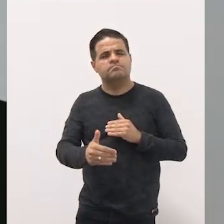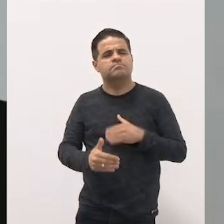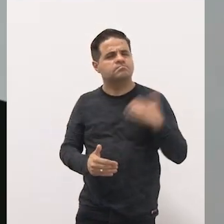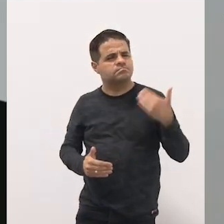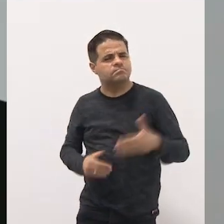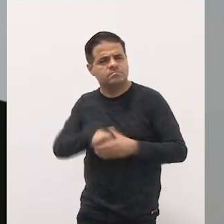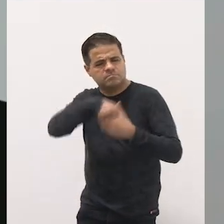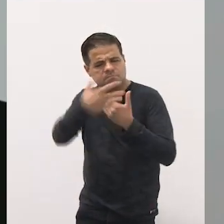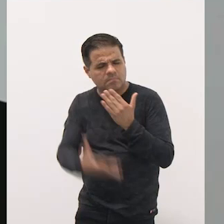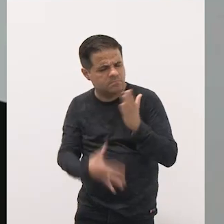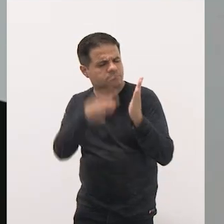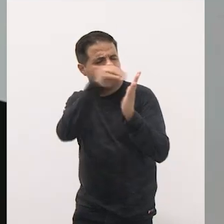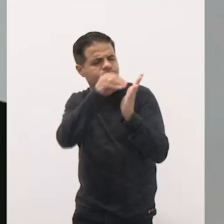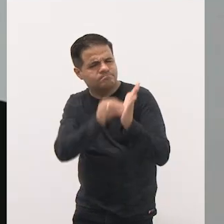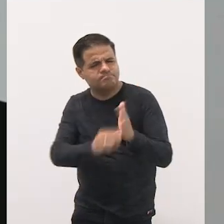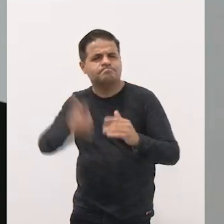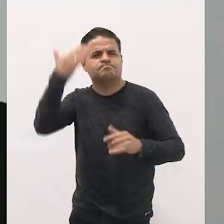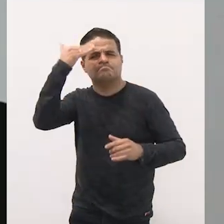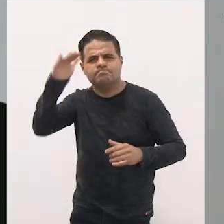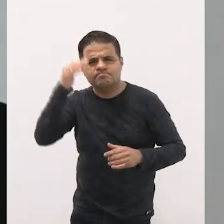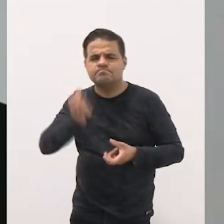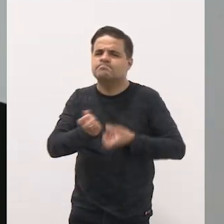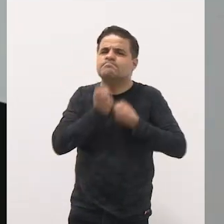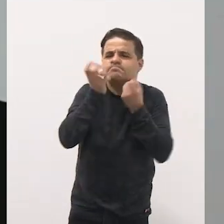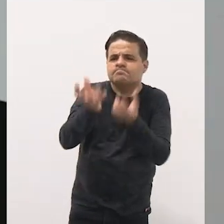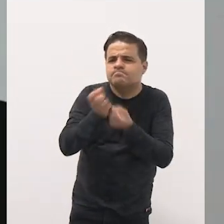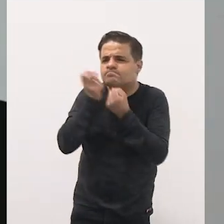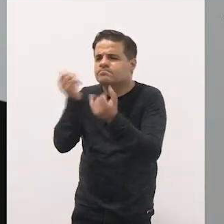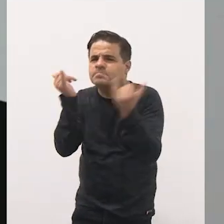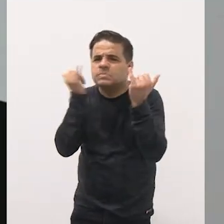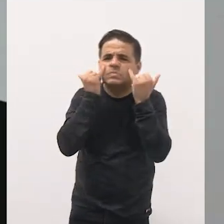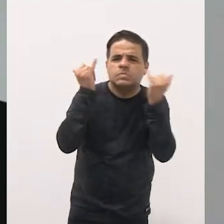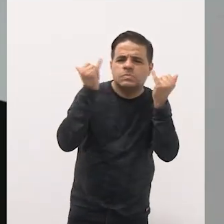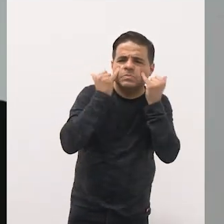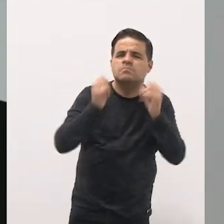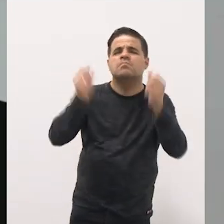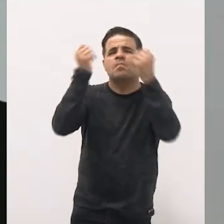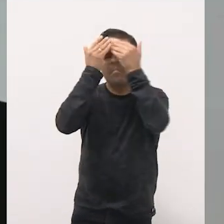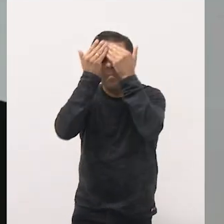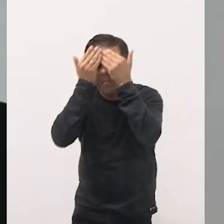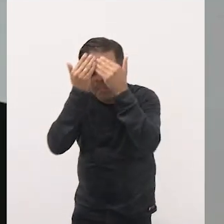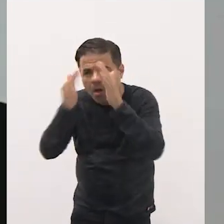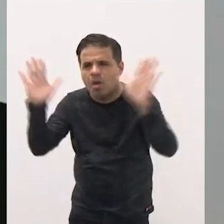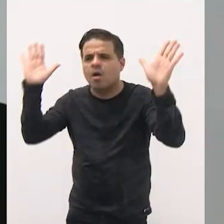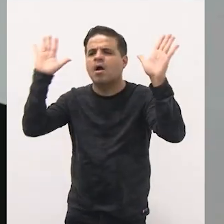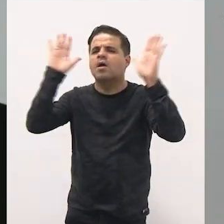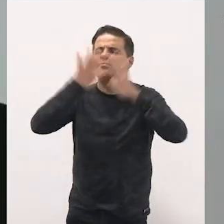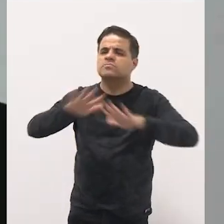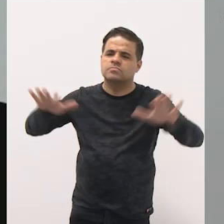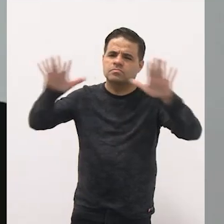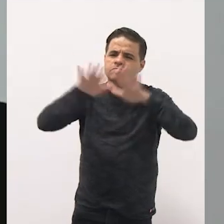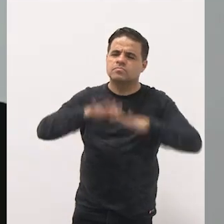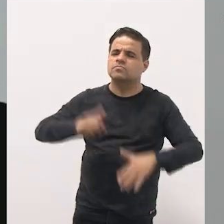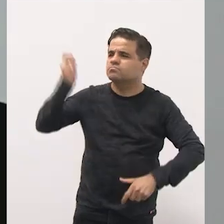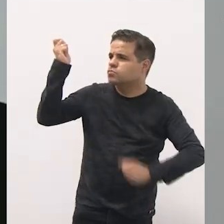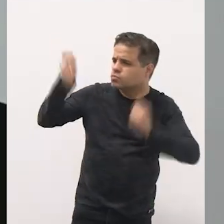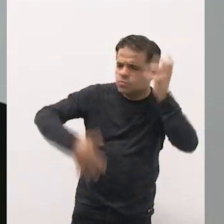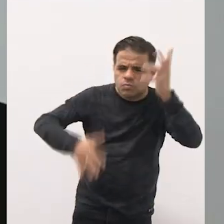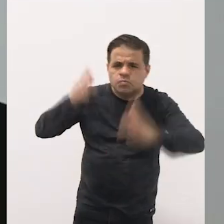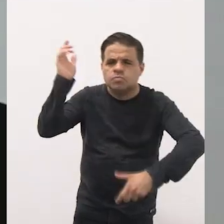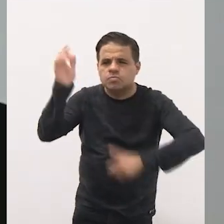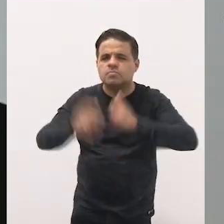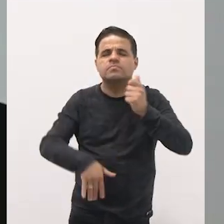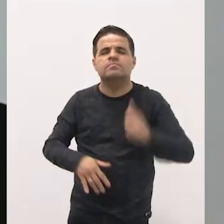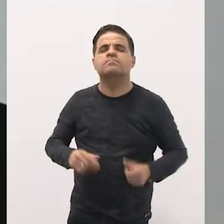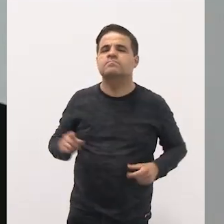com argumentos, com entendimento, com informação, para ampliar esse olhar que a doutora Fátima